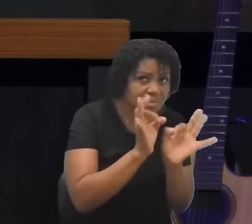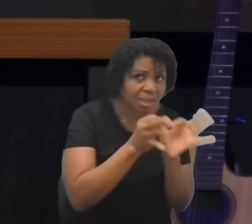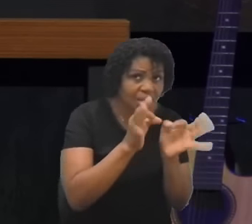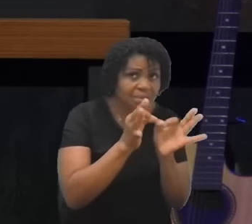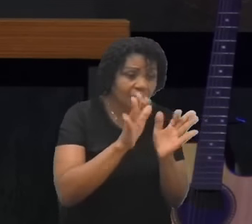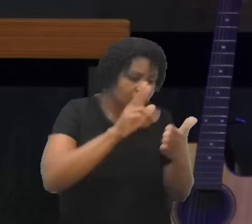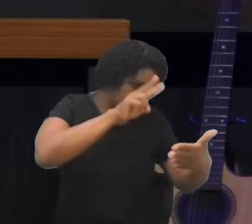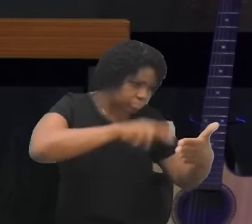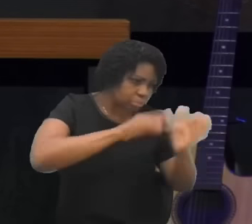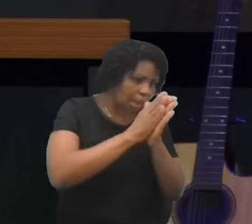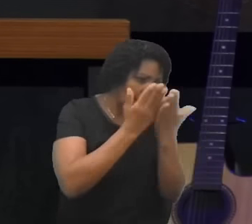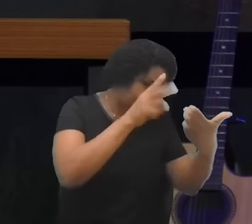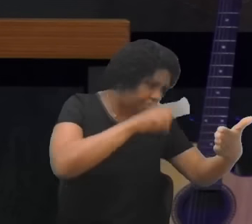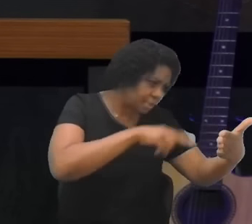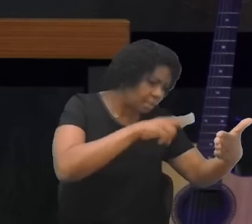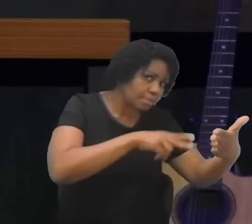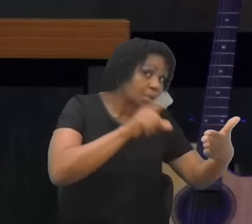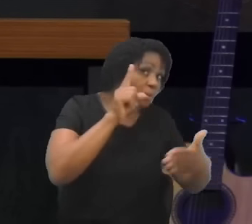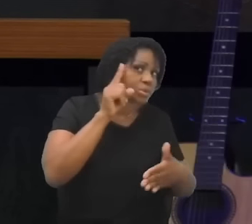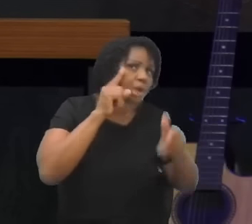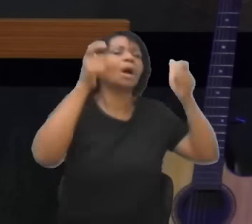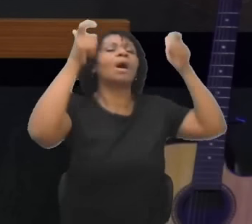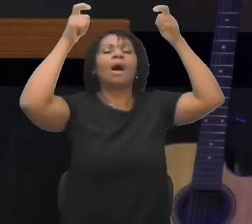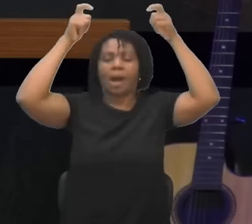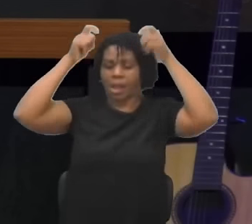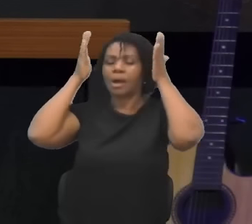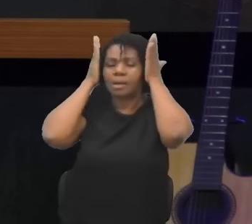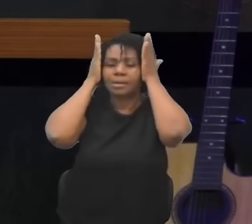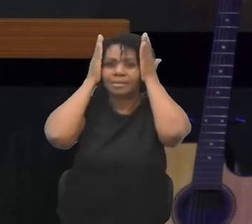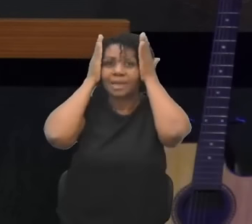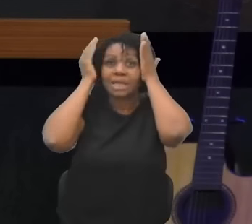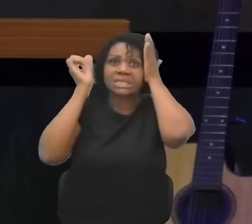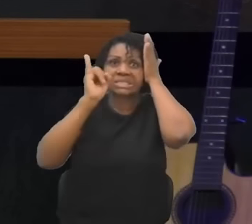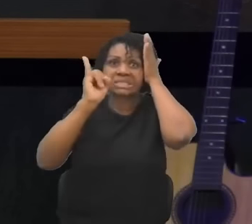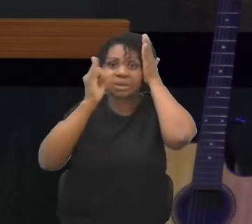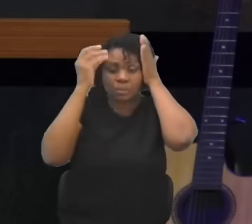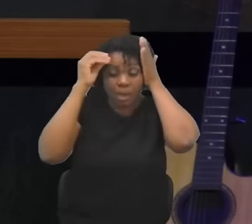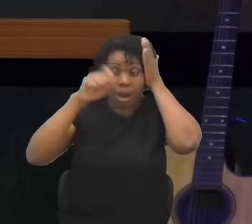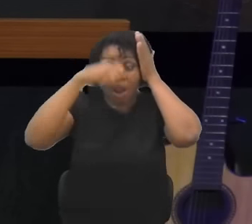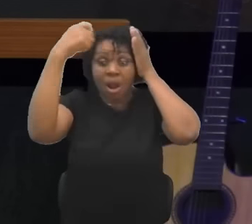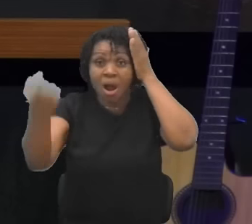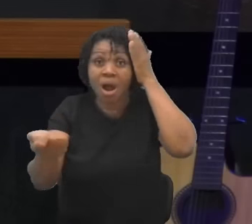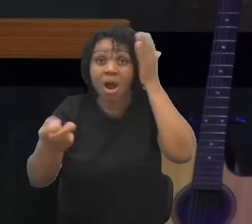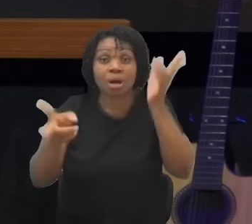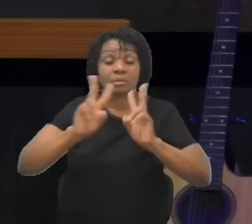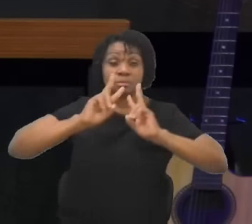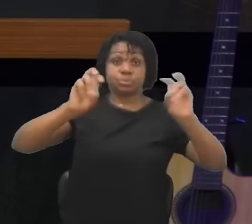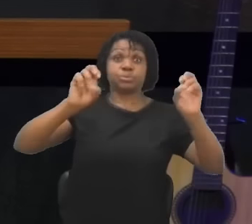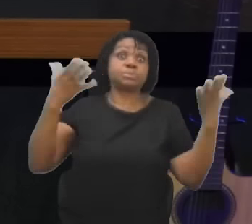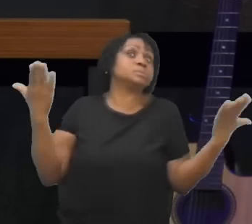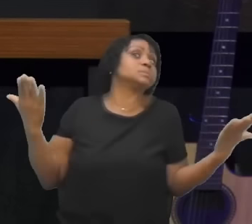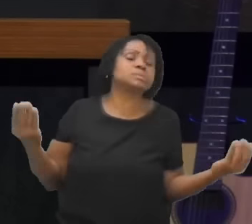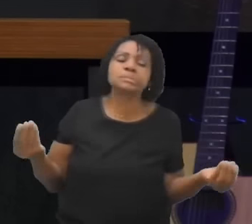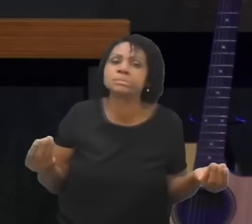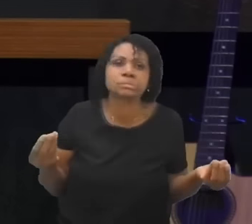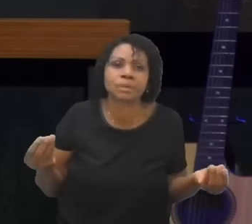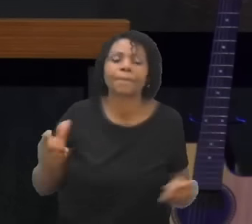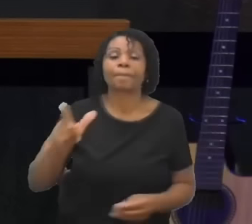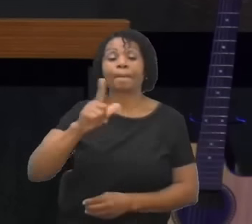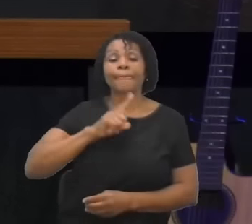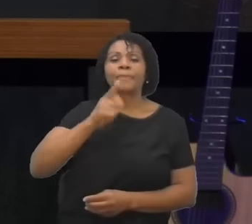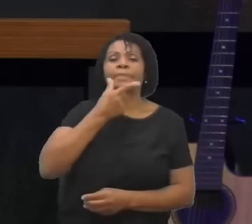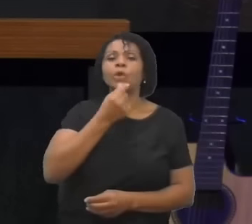estou com a leitura da palavra em dia e a coroa está aqui. Senão a coroa caiu e você não percebeu. Tem um homem que